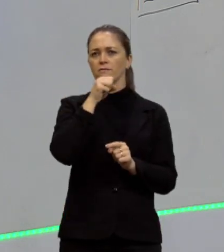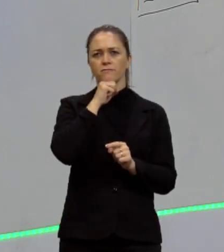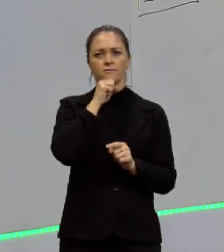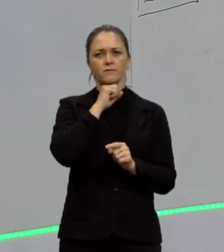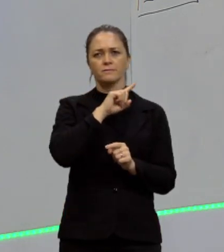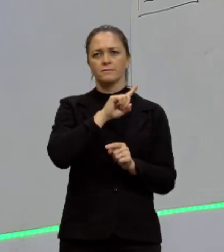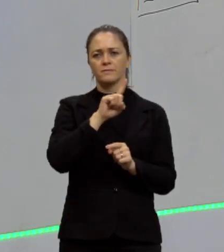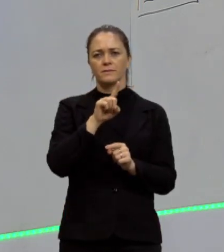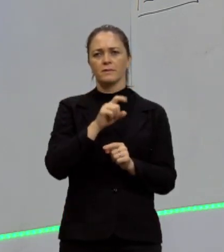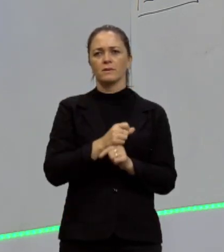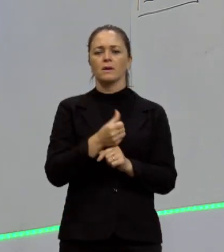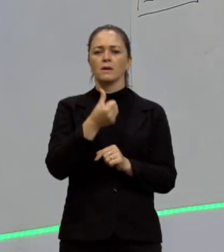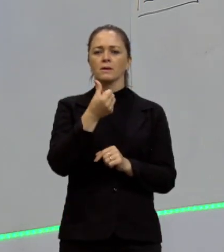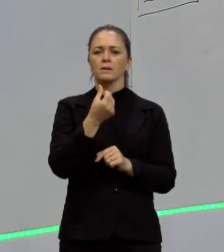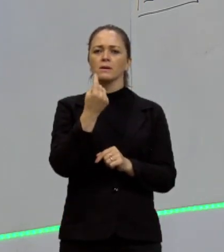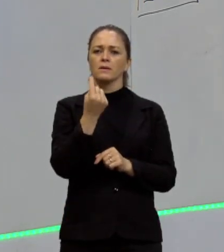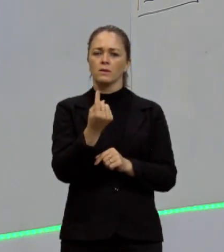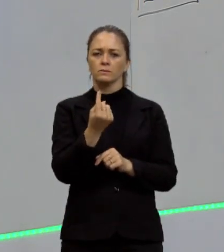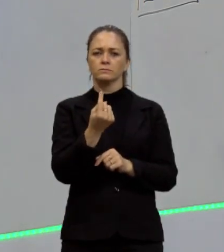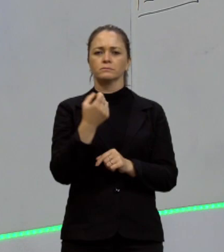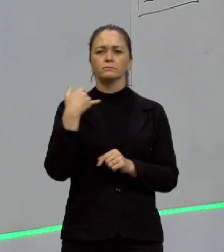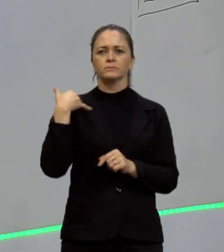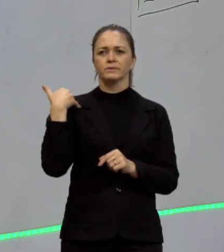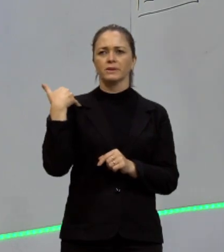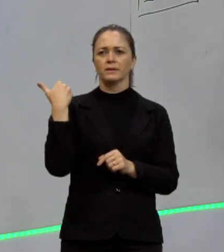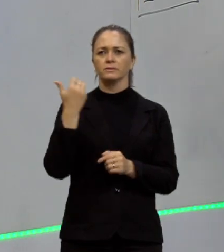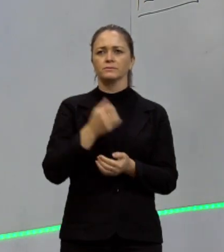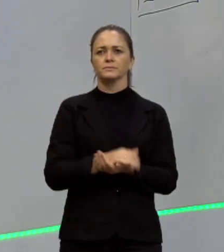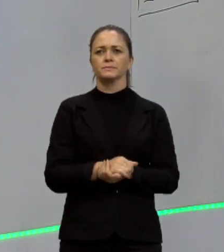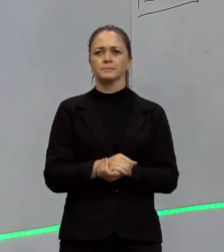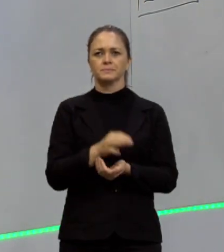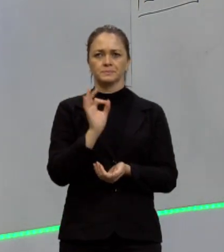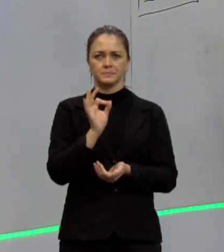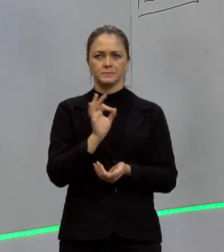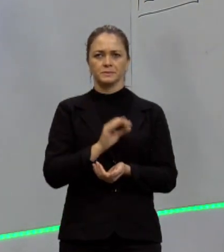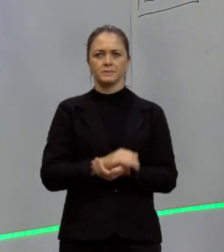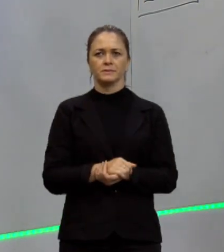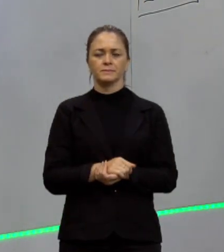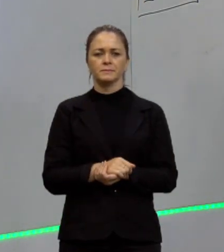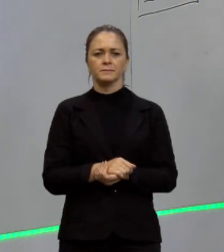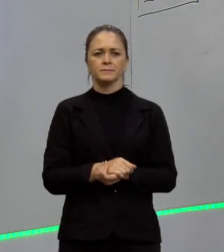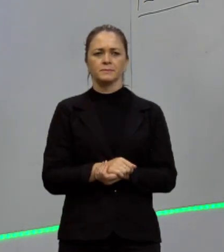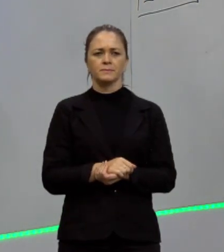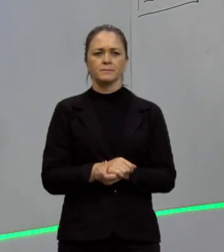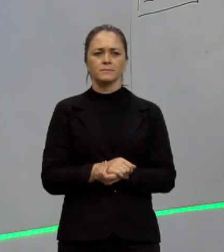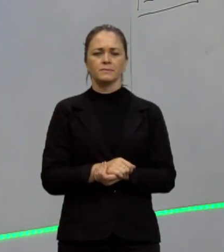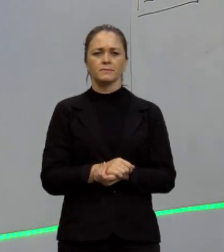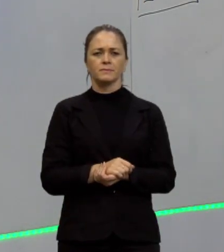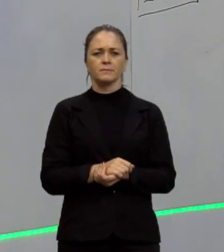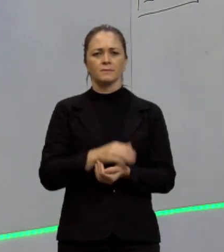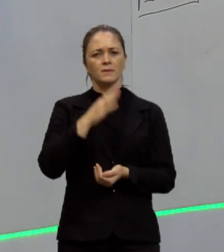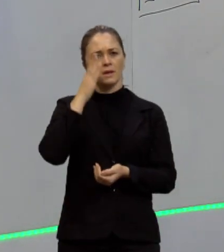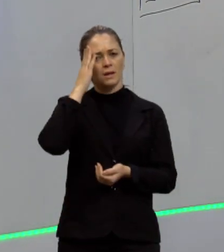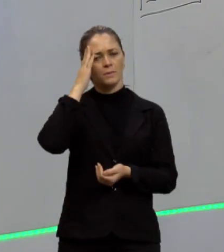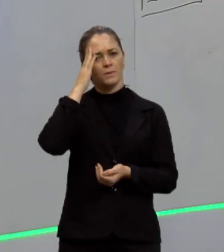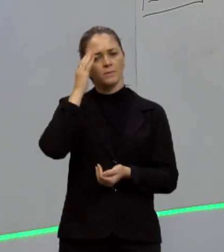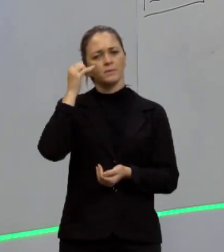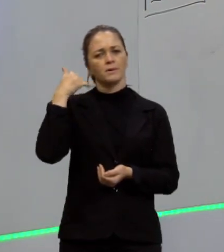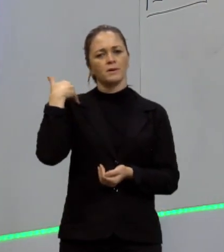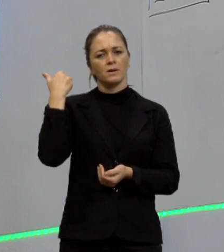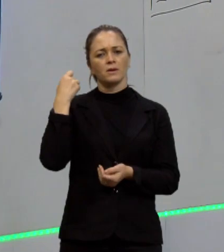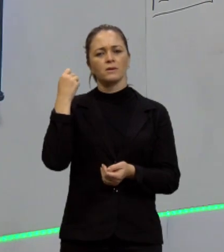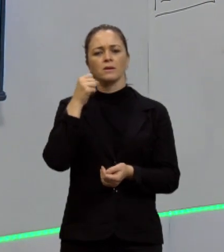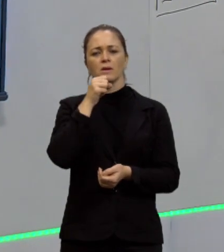avó é 61 anos. Certo? Então, descobrimos lá que a idade da avó do Emanuel